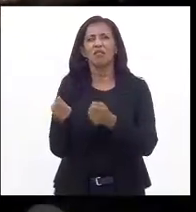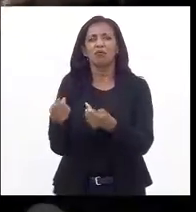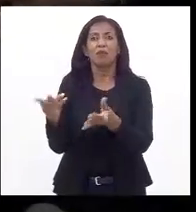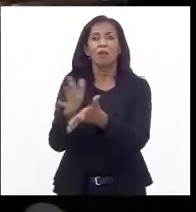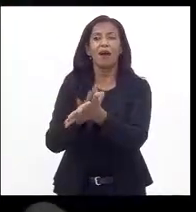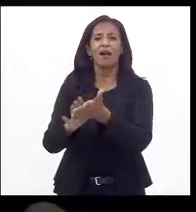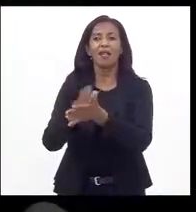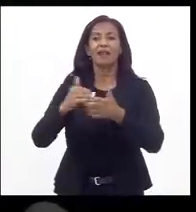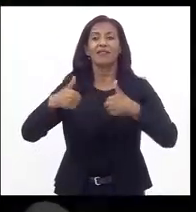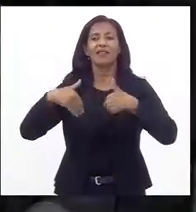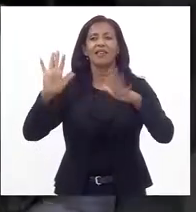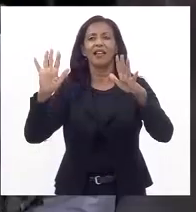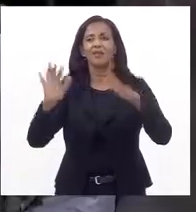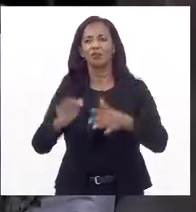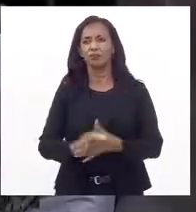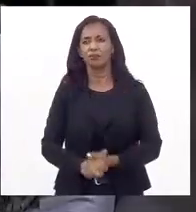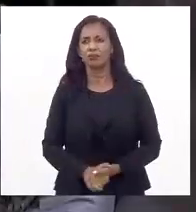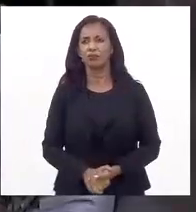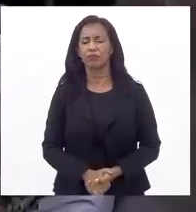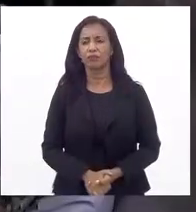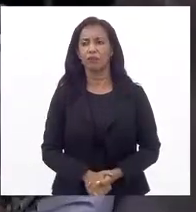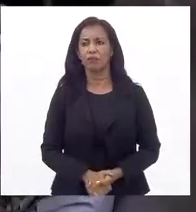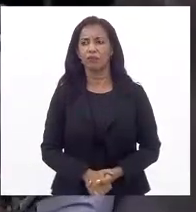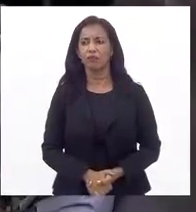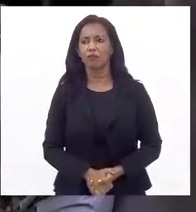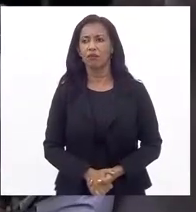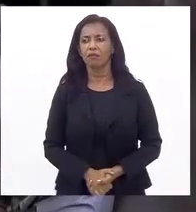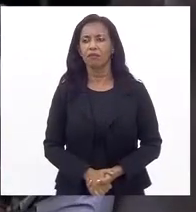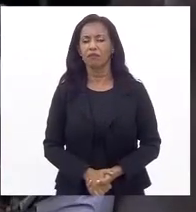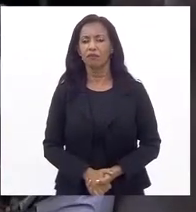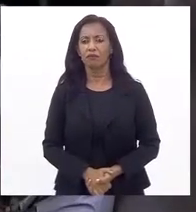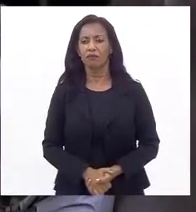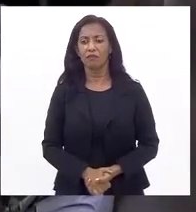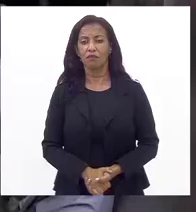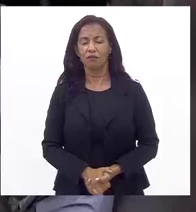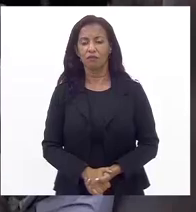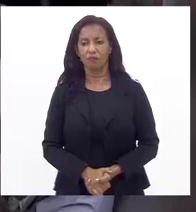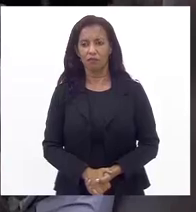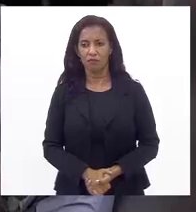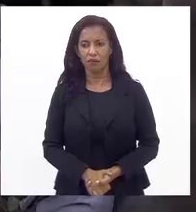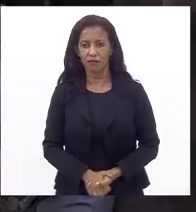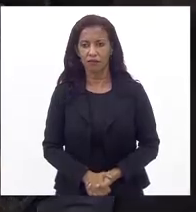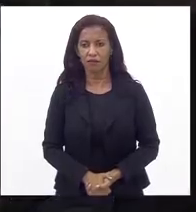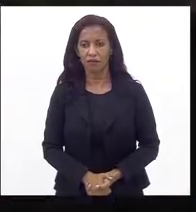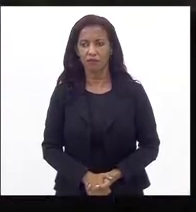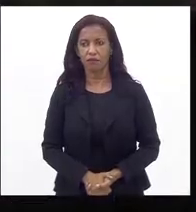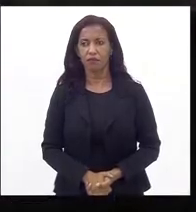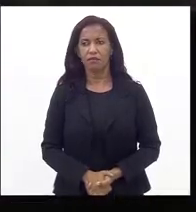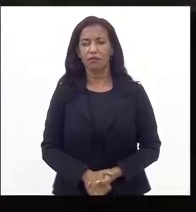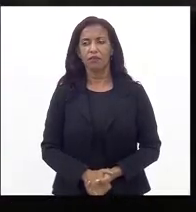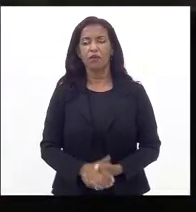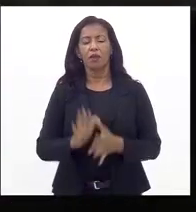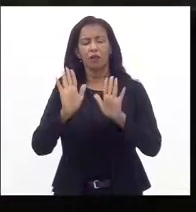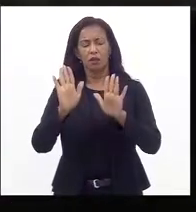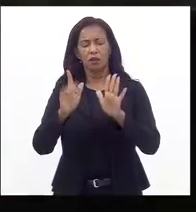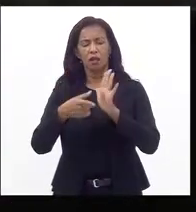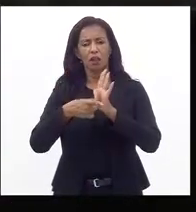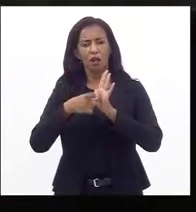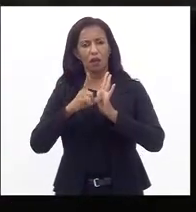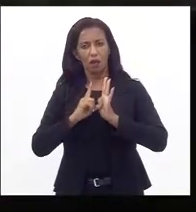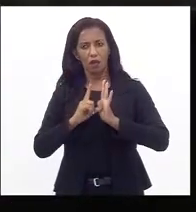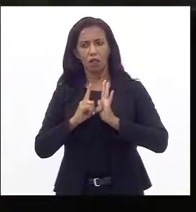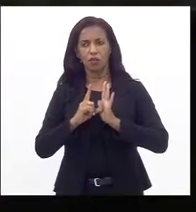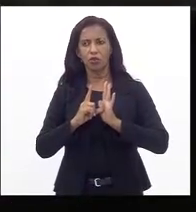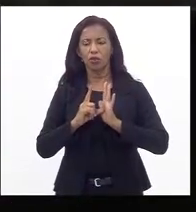isso aí surpresa guardado Eu queria dizer eu queria dizer eu queria dizer antes de